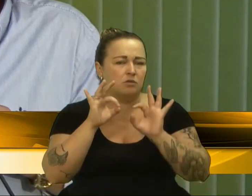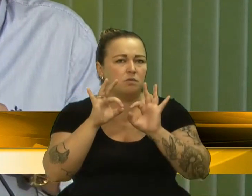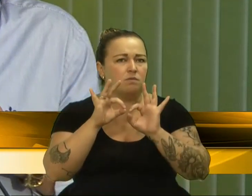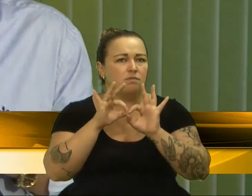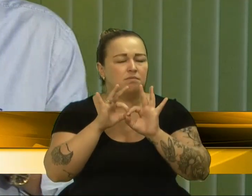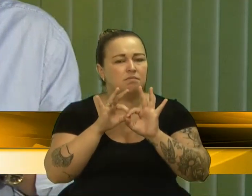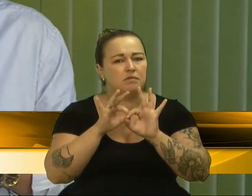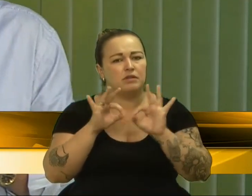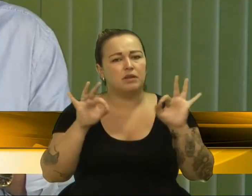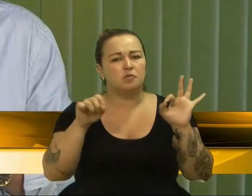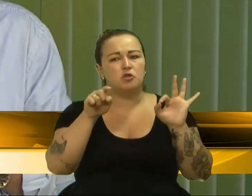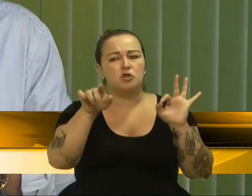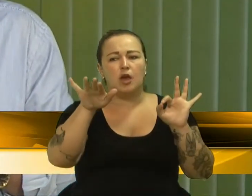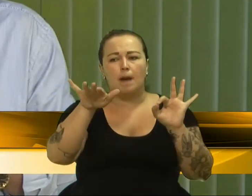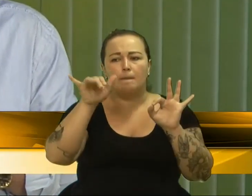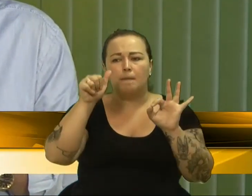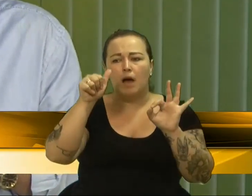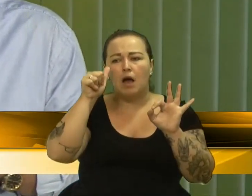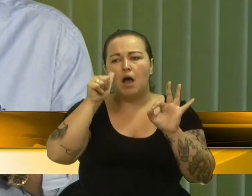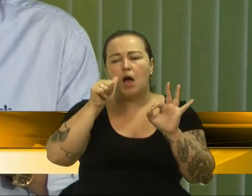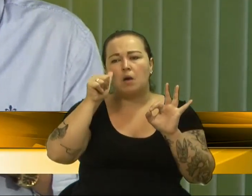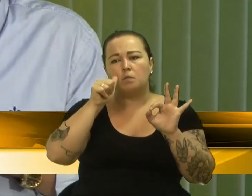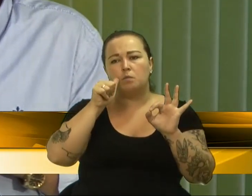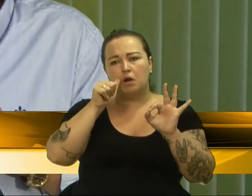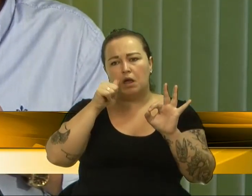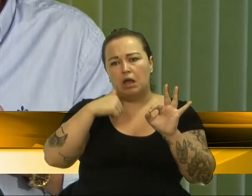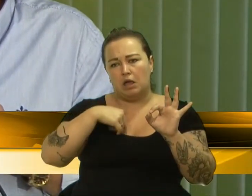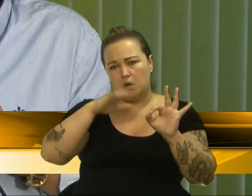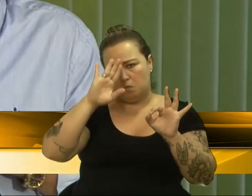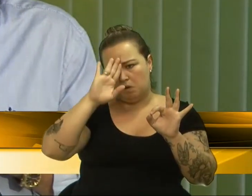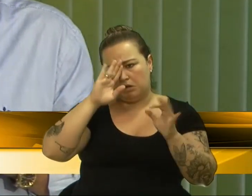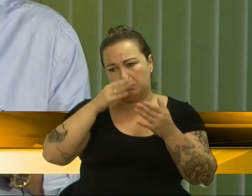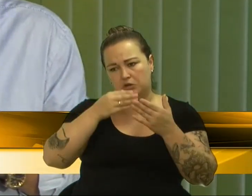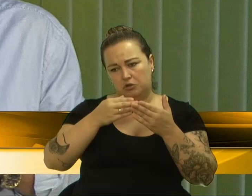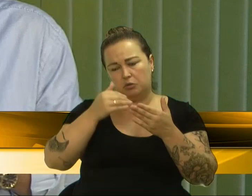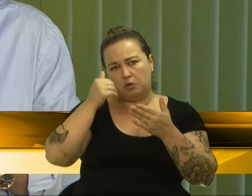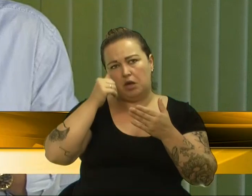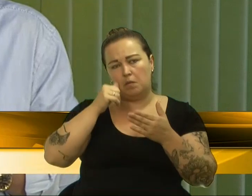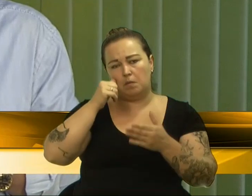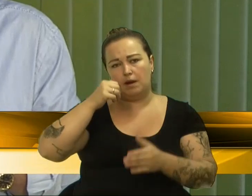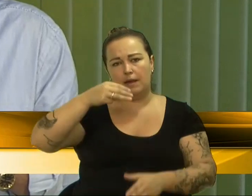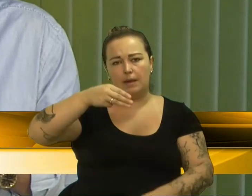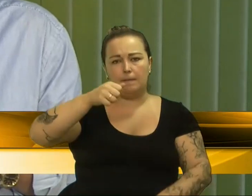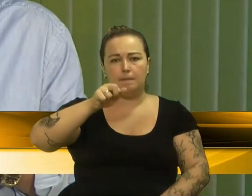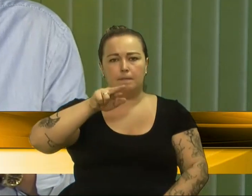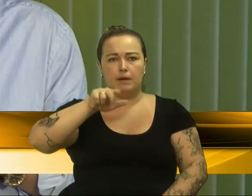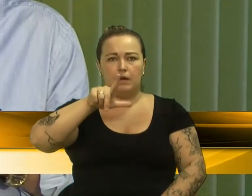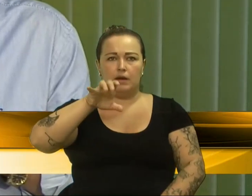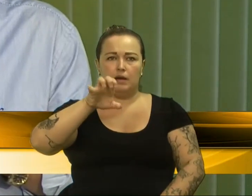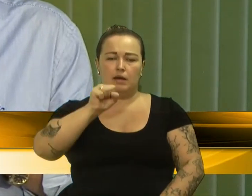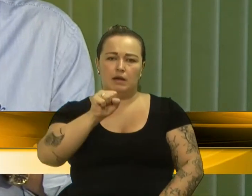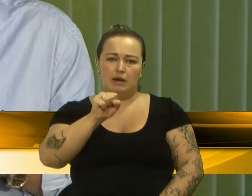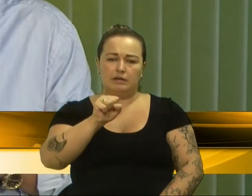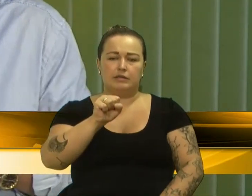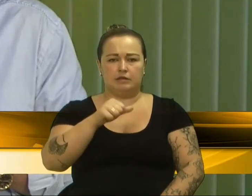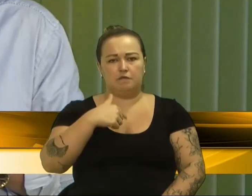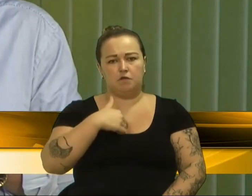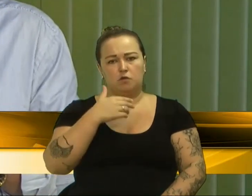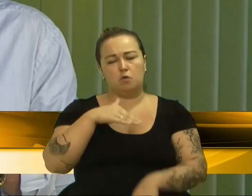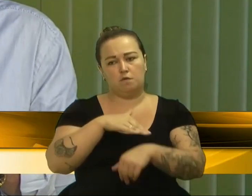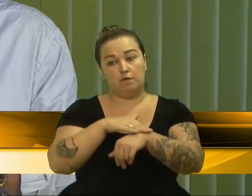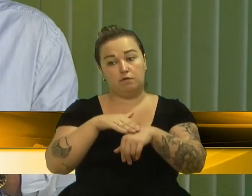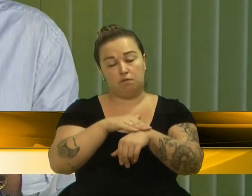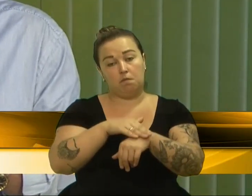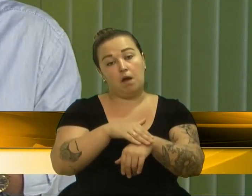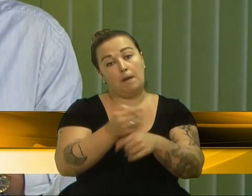ter chamado ela, certamente ela viria aqui falar contigo, acho, né? Pelo que conheço a Marlês, né? Então, é um